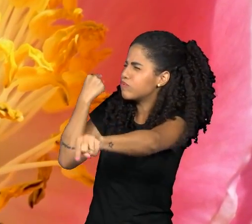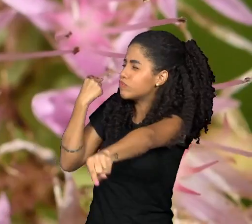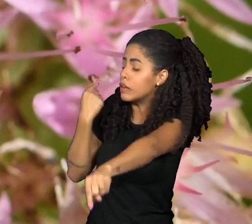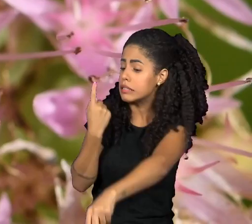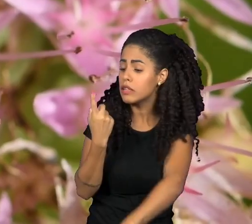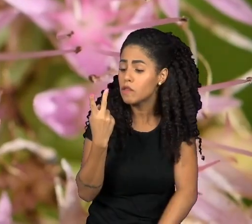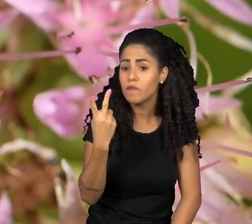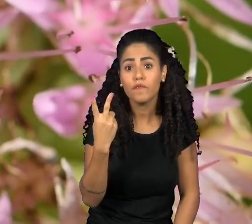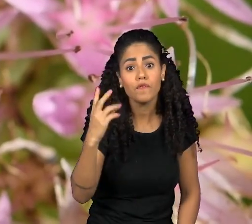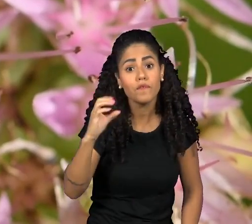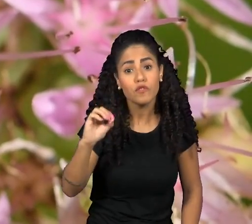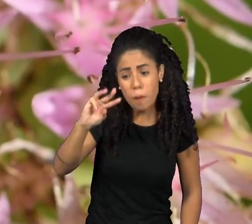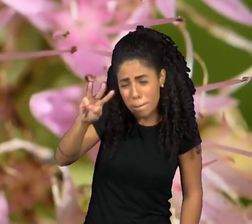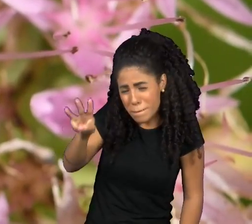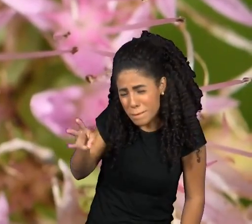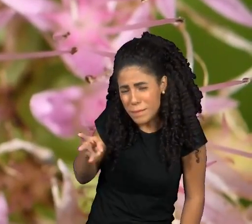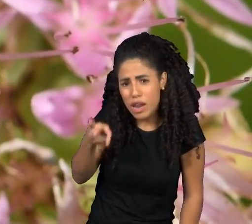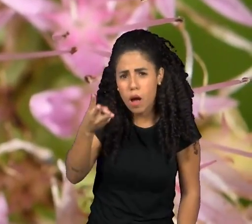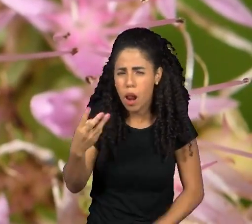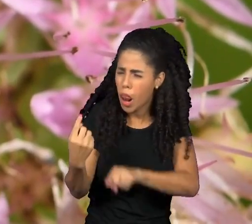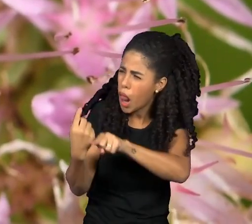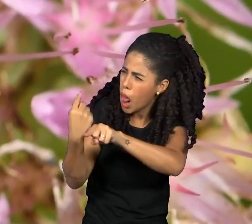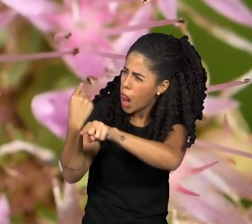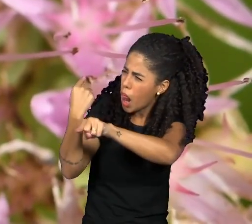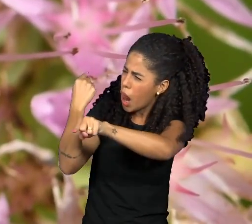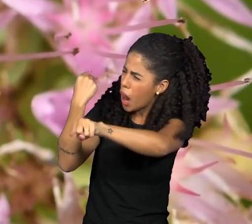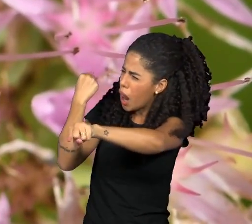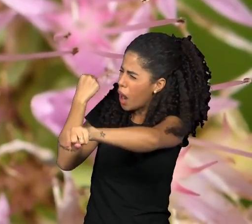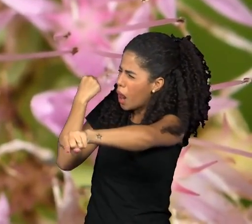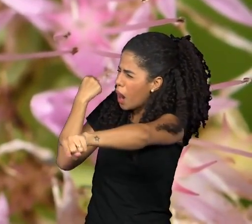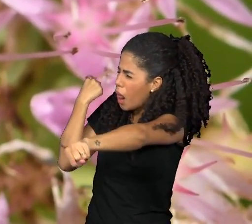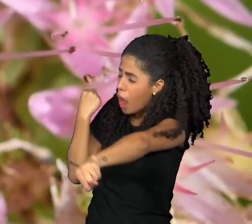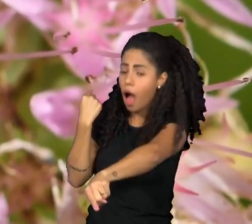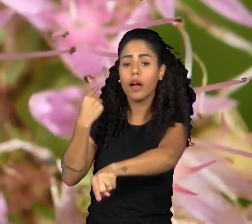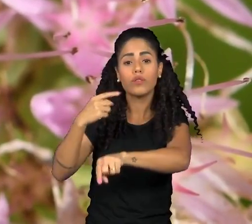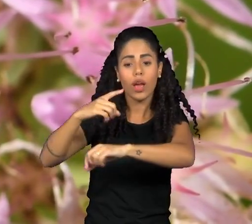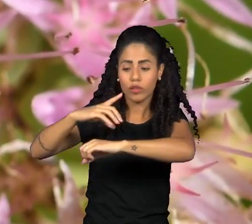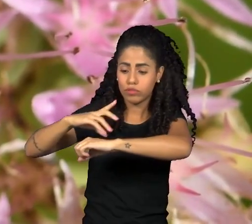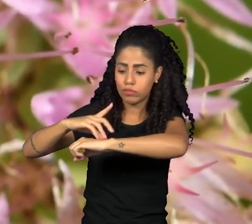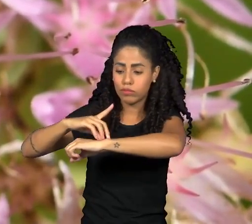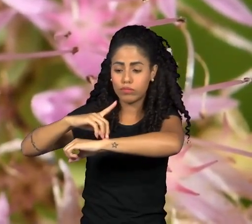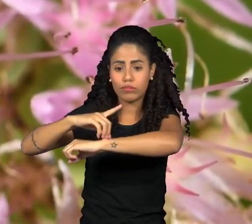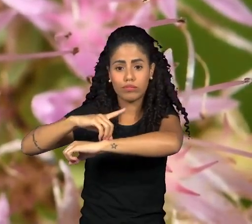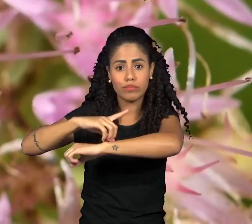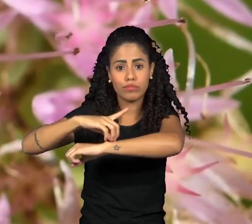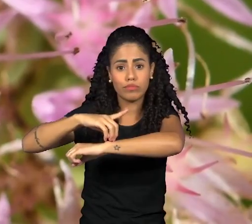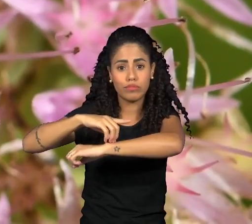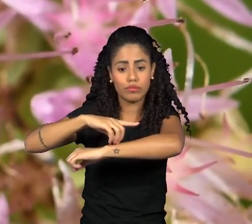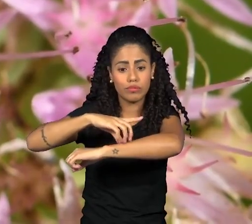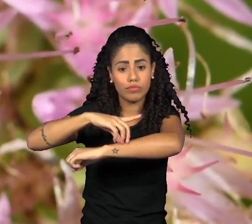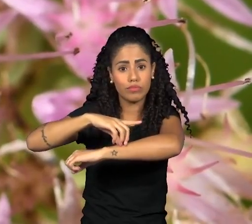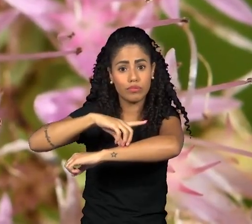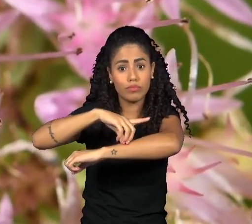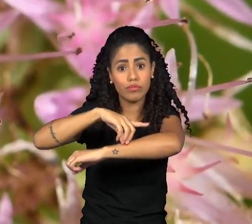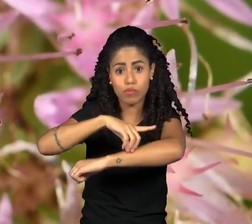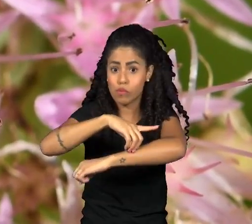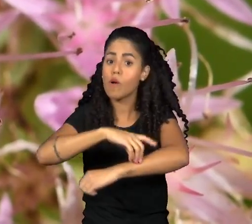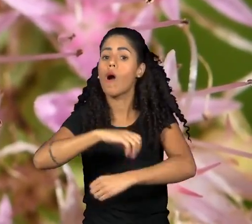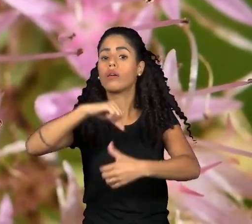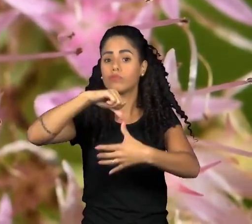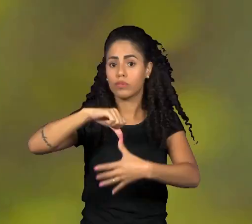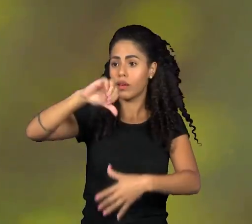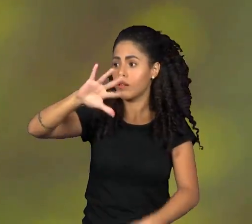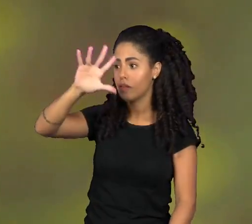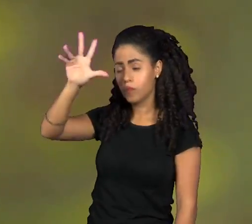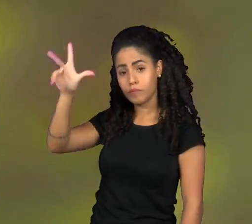Cretáceo, quando ainda existia dinossauro. Elas viviam na região onde atualmente ficam a América do Sul e a